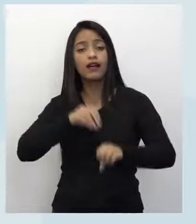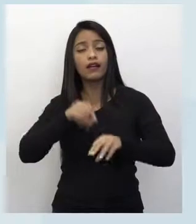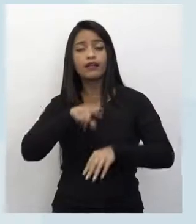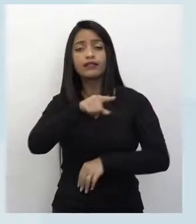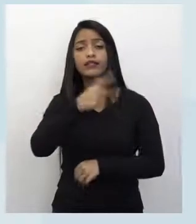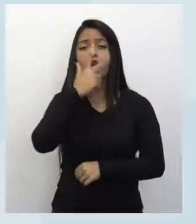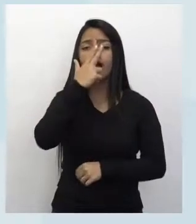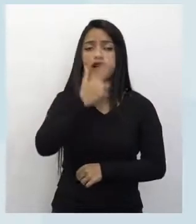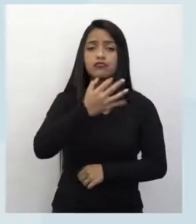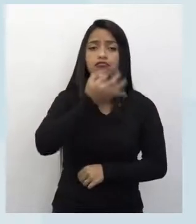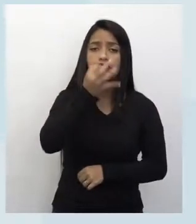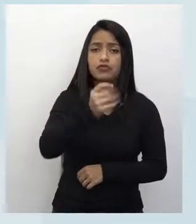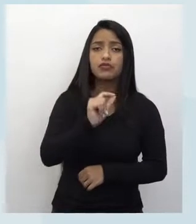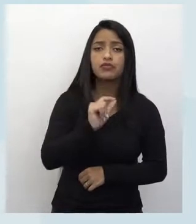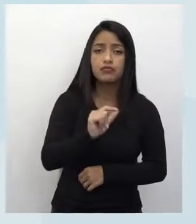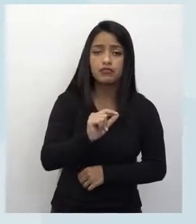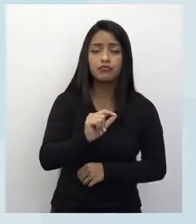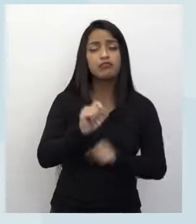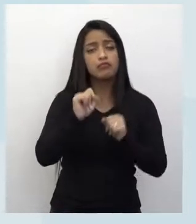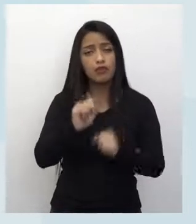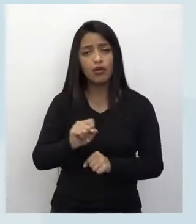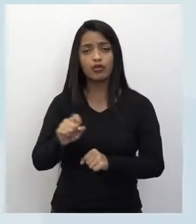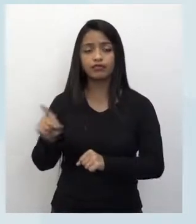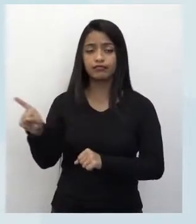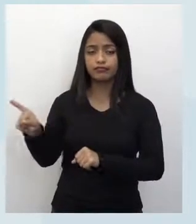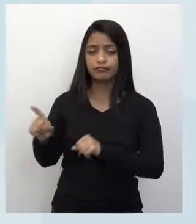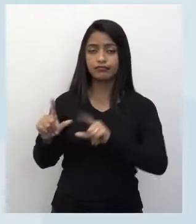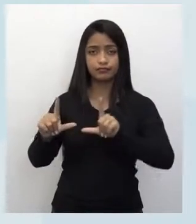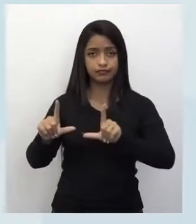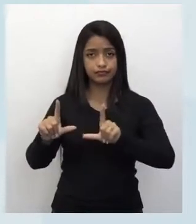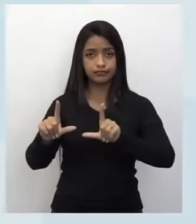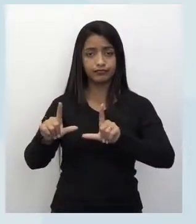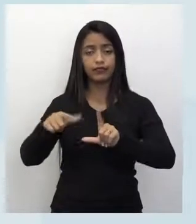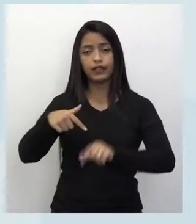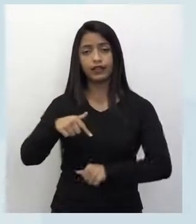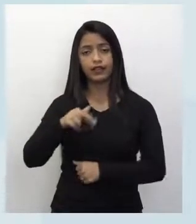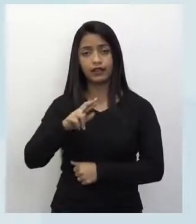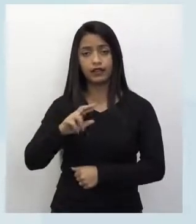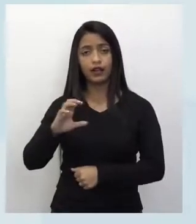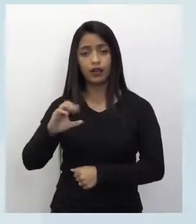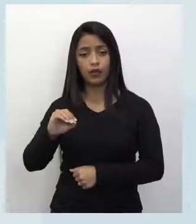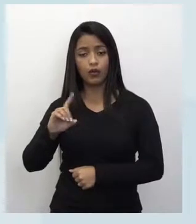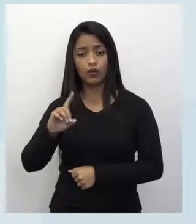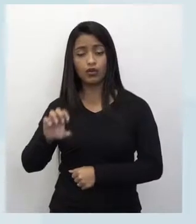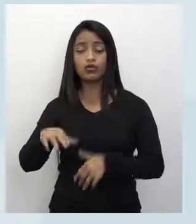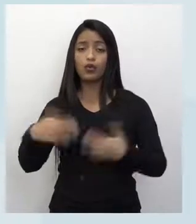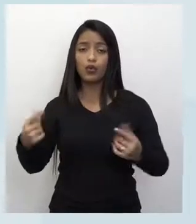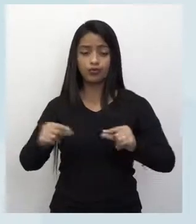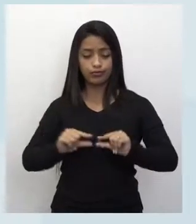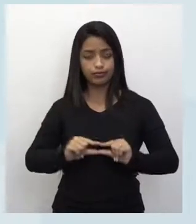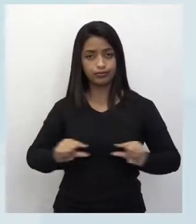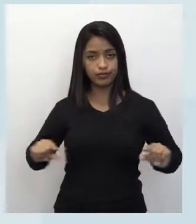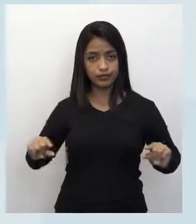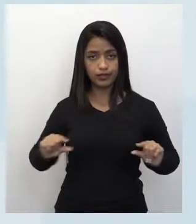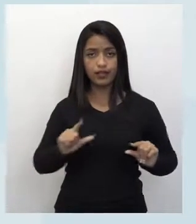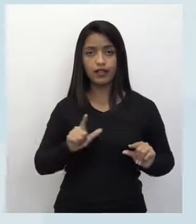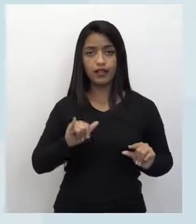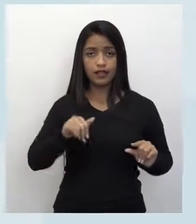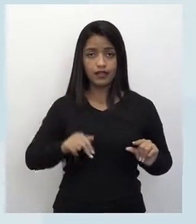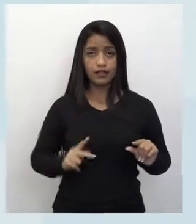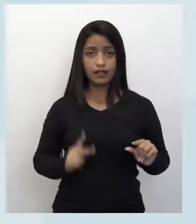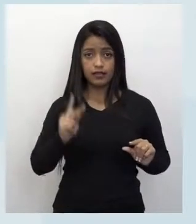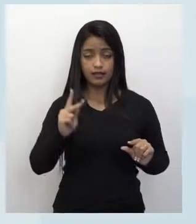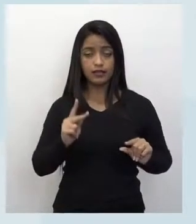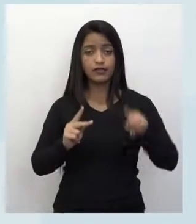assistir. Então, você pode usar o QR Code ou entrar pelo link no final de cada aula e deixar a sua